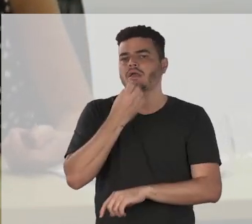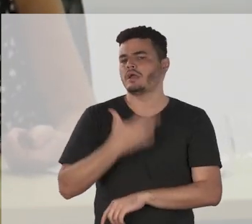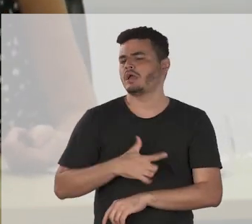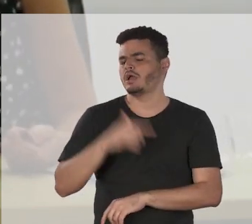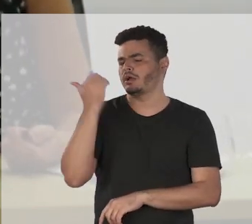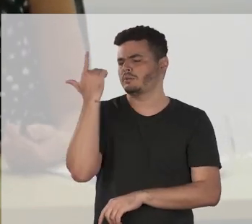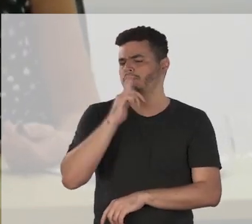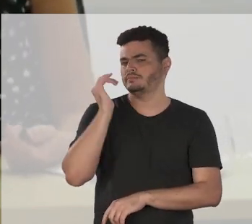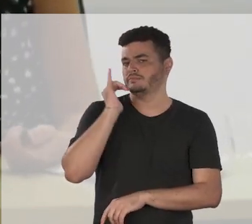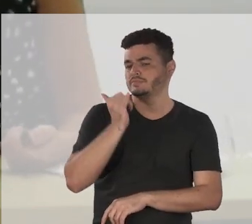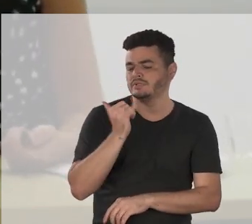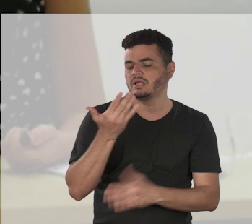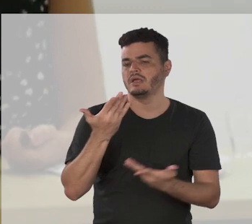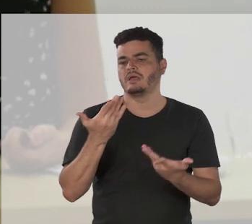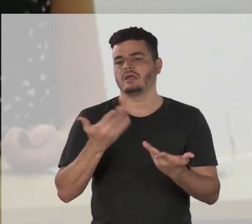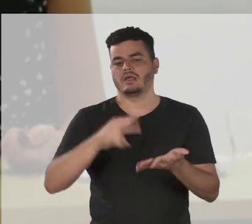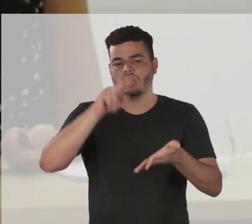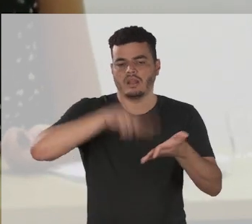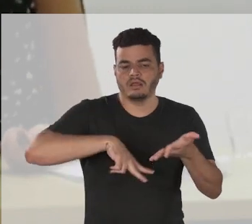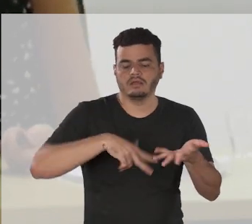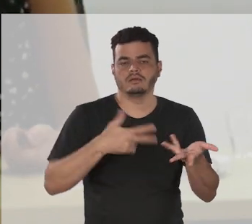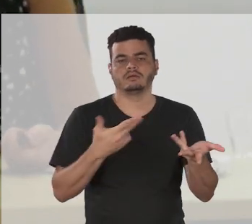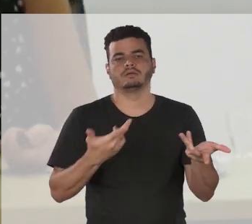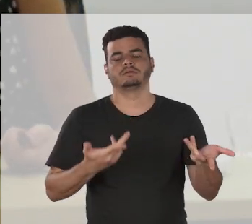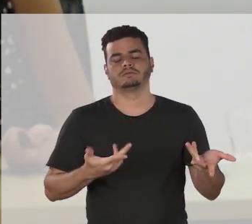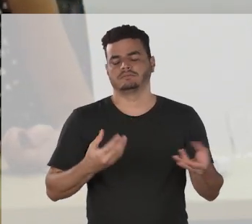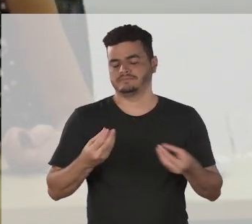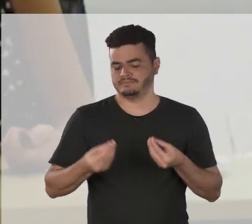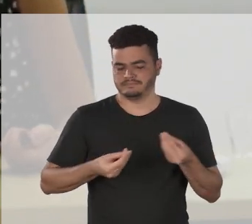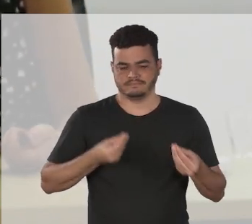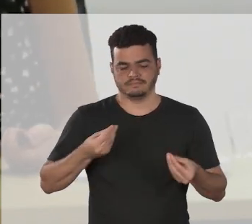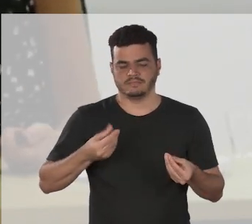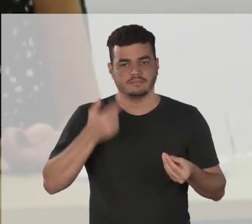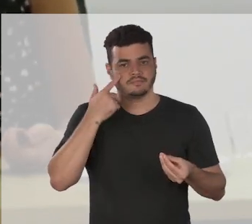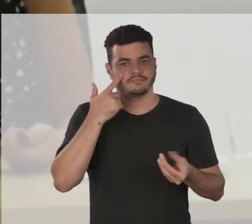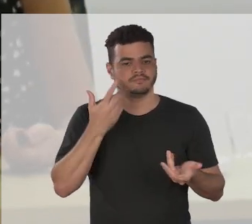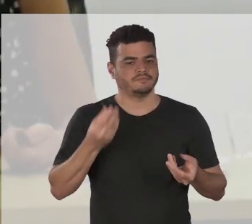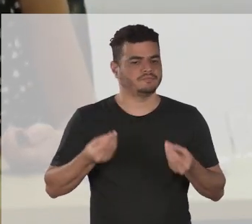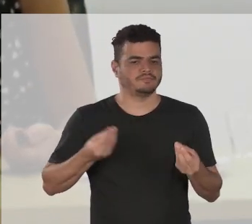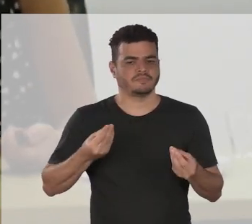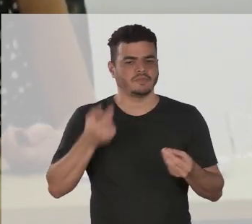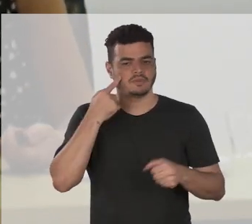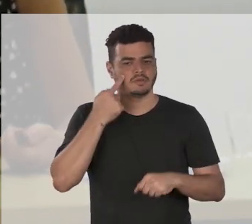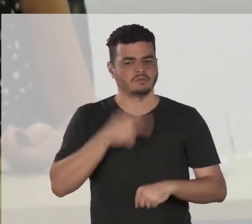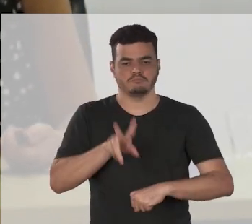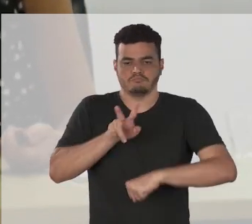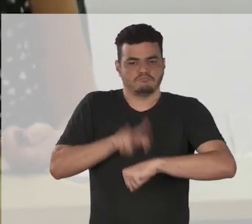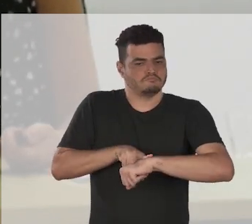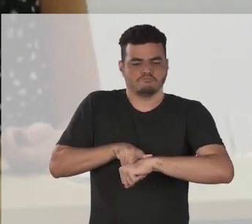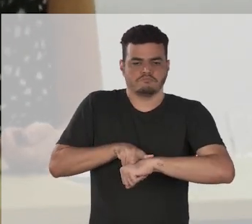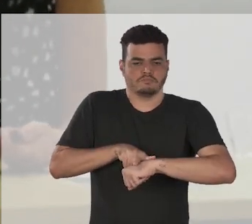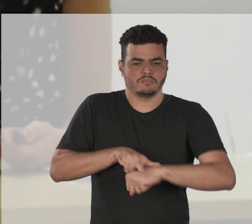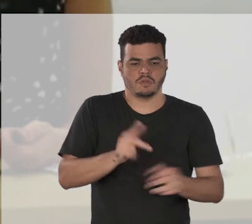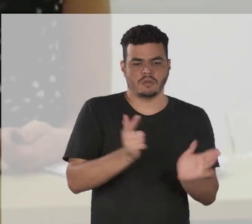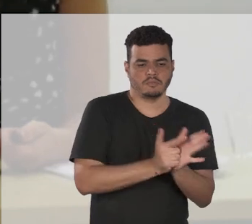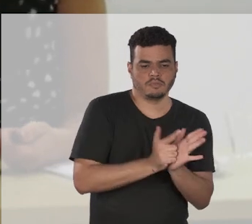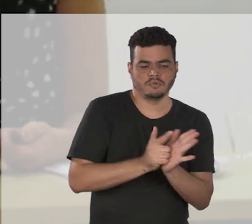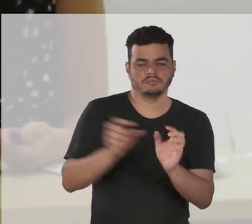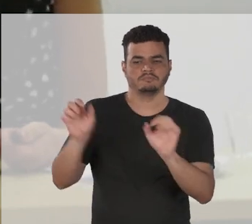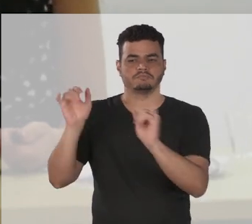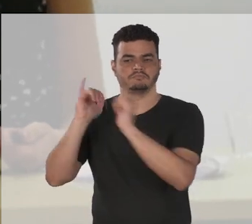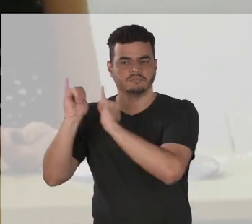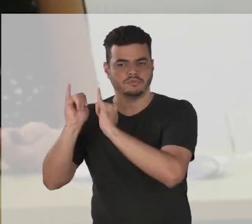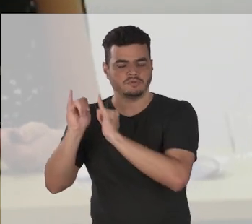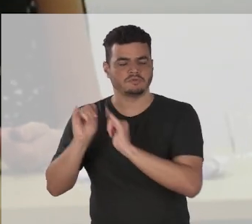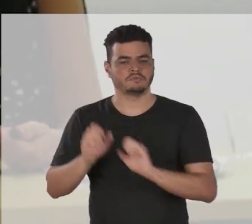De ler, também isso faz, digamos, muito. E ler os dois tipos de histórias, né? Bom,